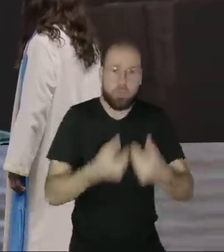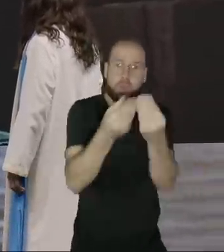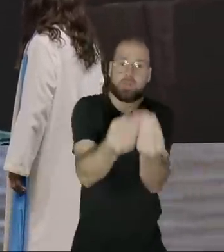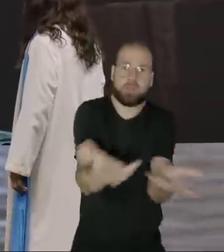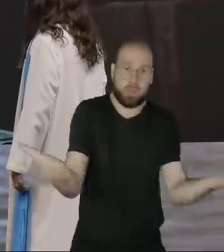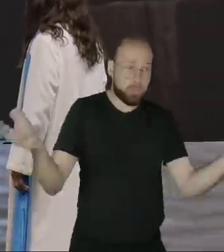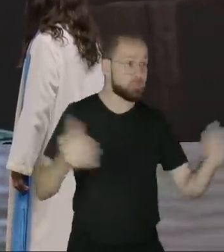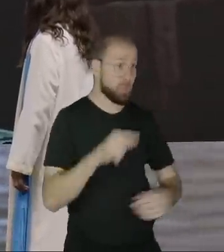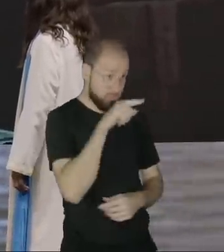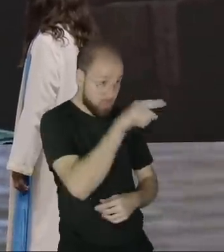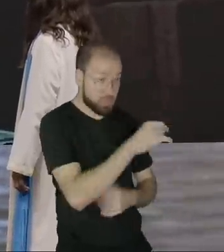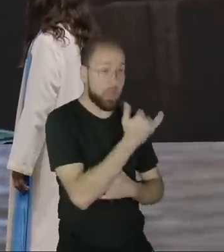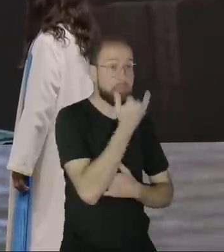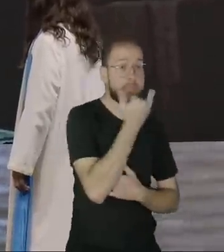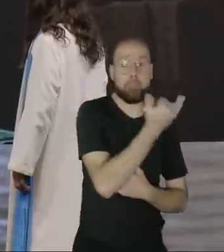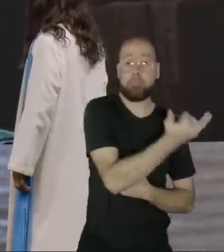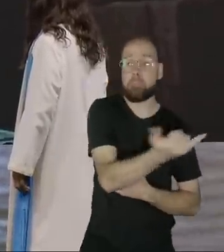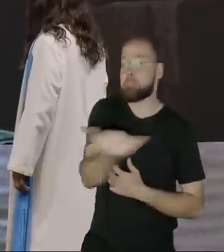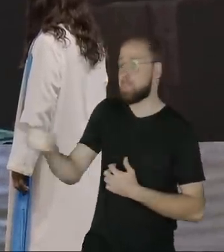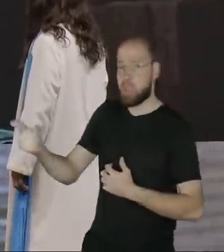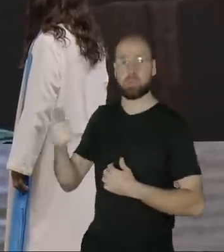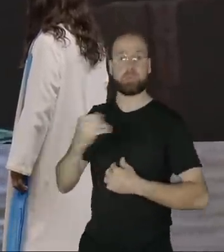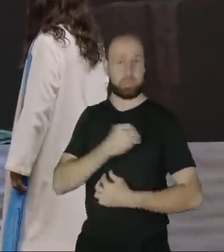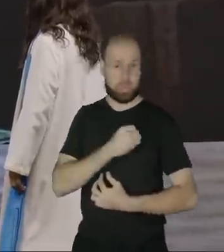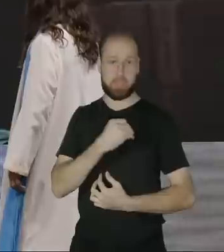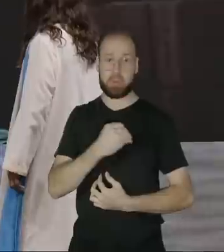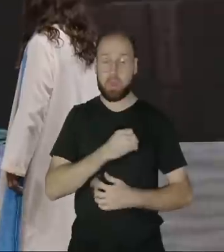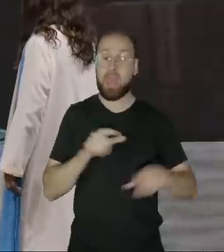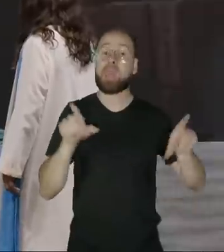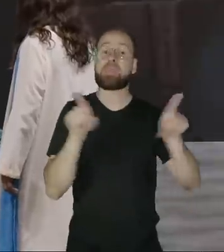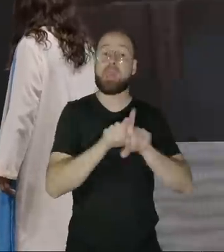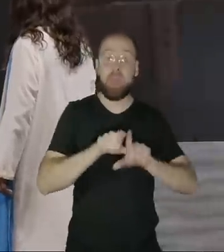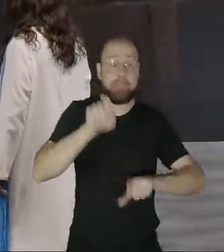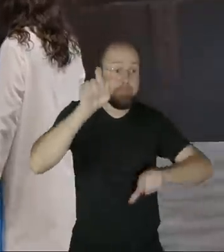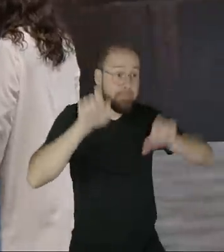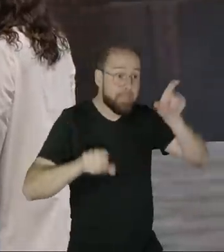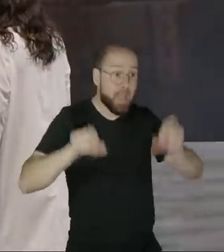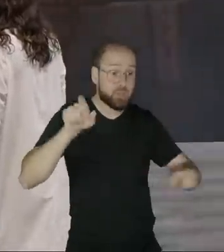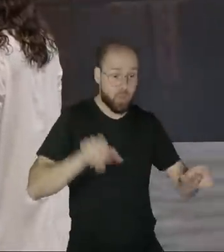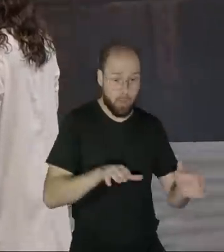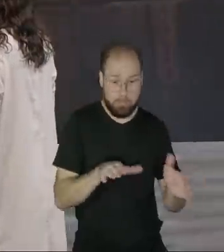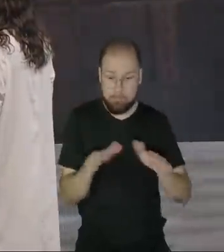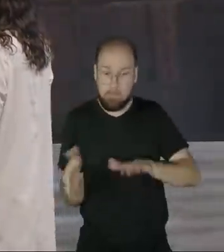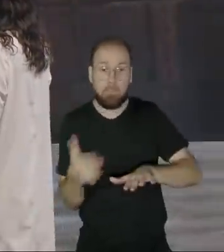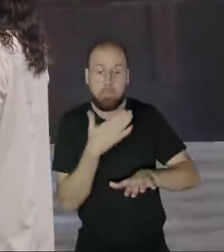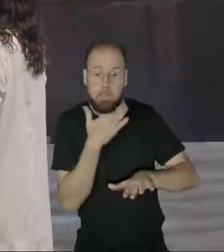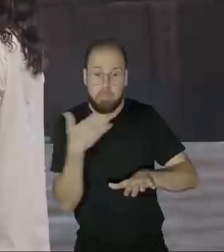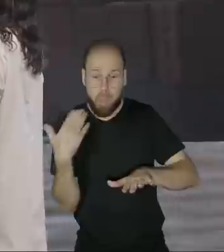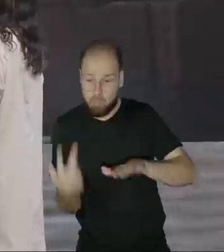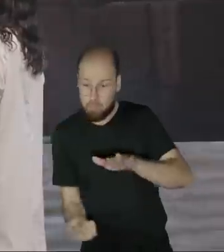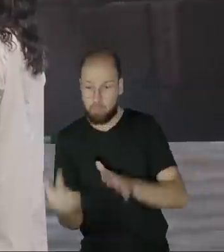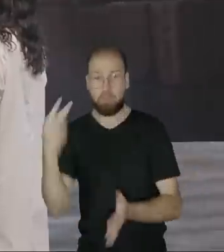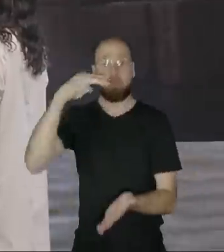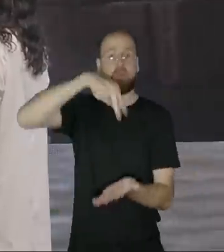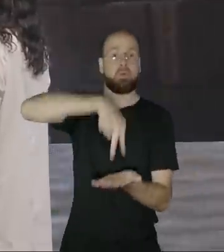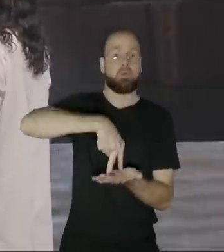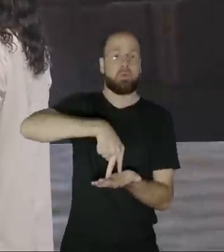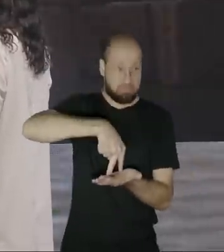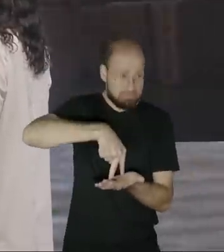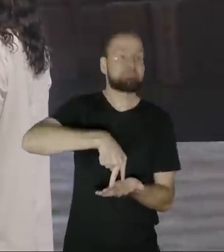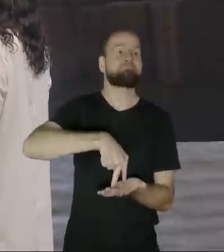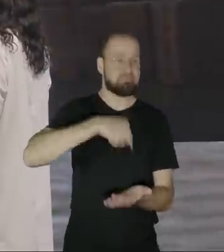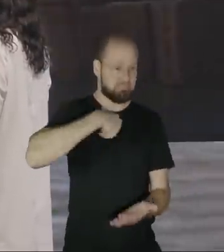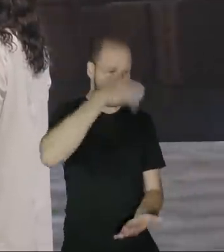os pecados, até os mortos tu ressuscitastes. E eu creio em